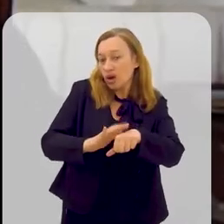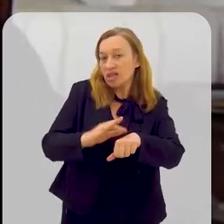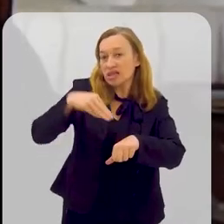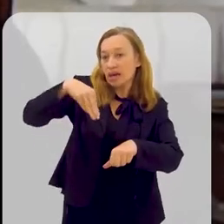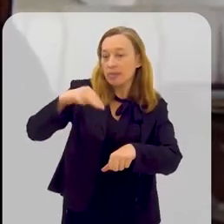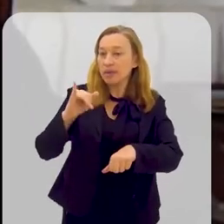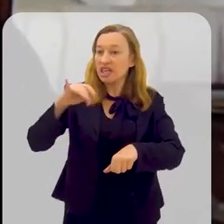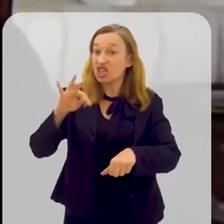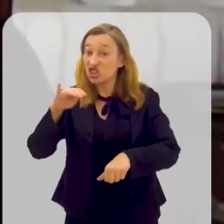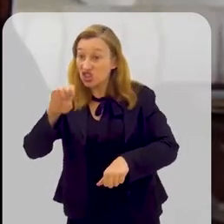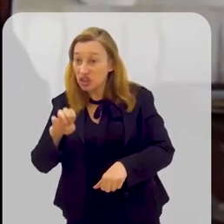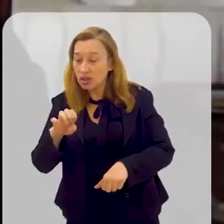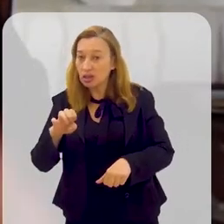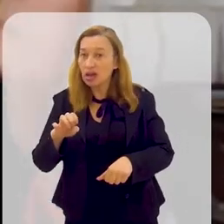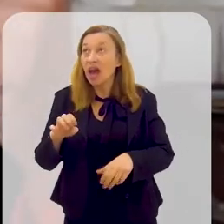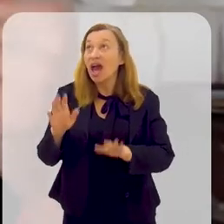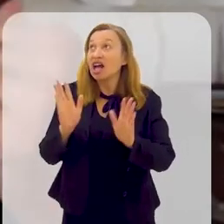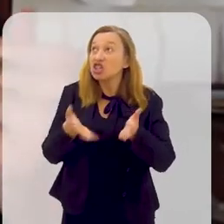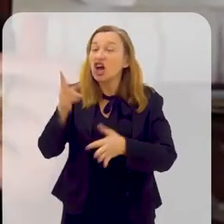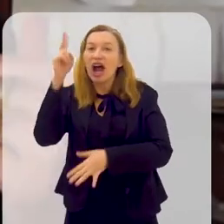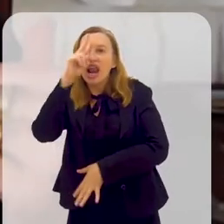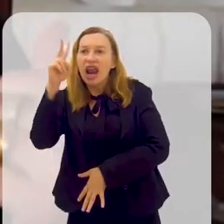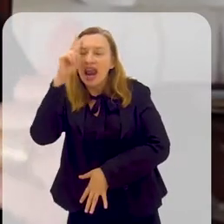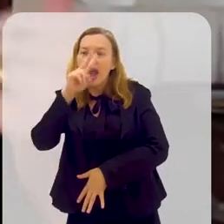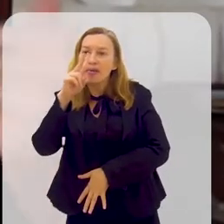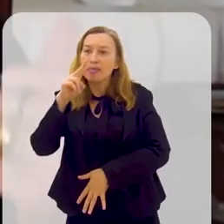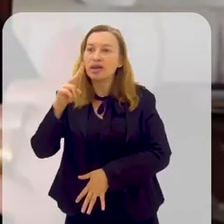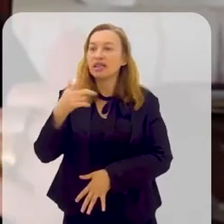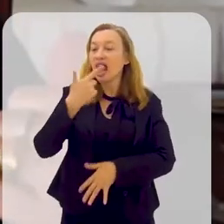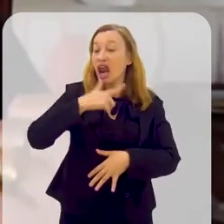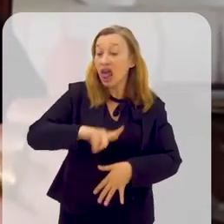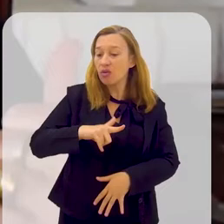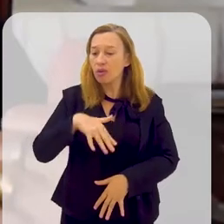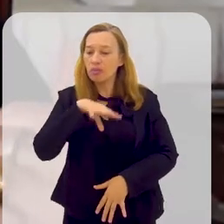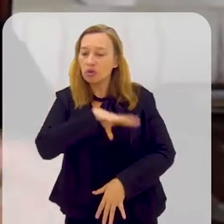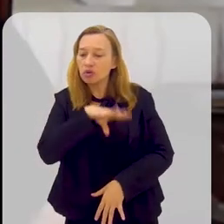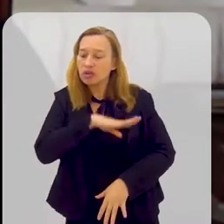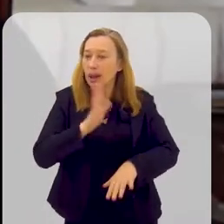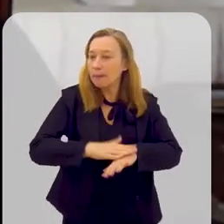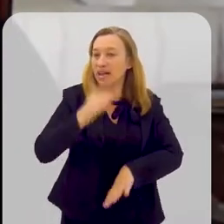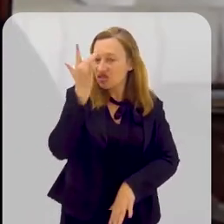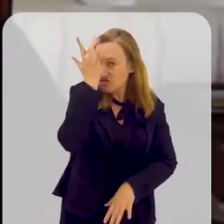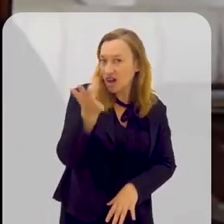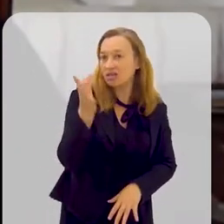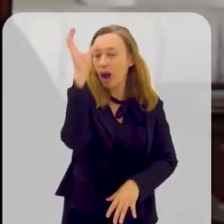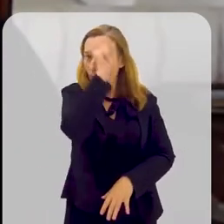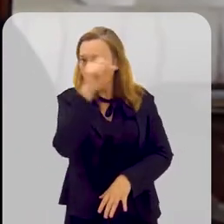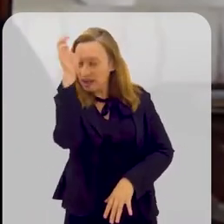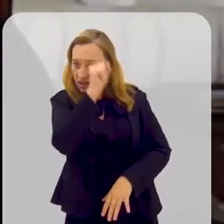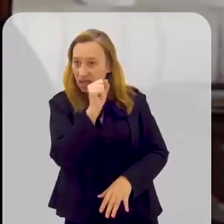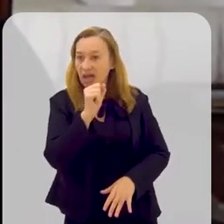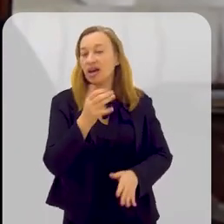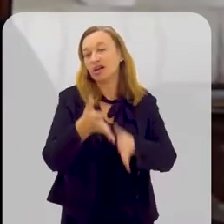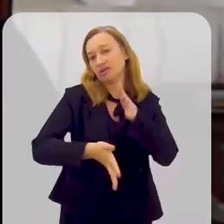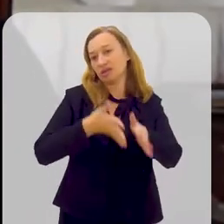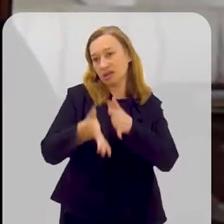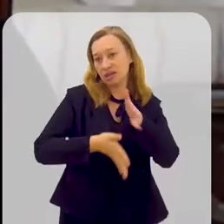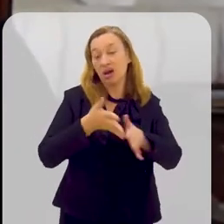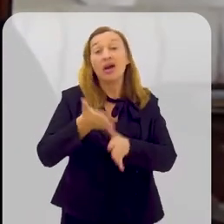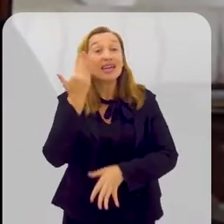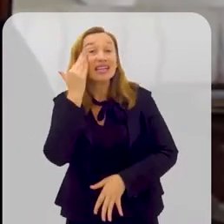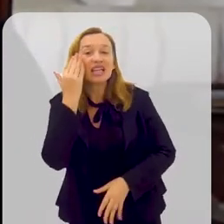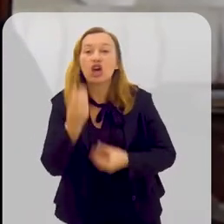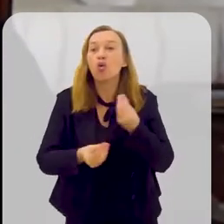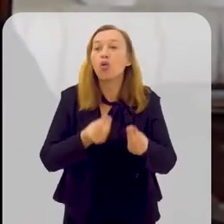e aí ela já lembra da língua portuguesa fica mais fácil dela aprender a língua